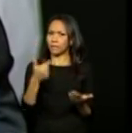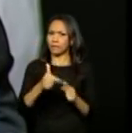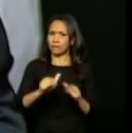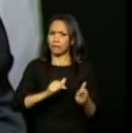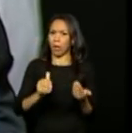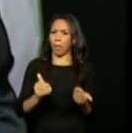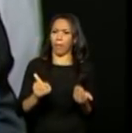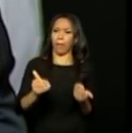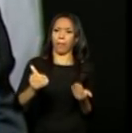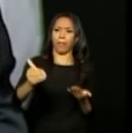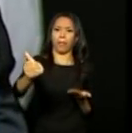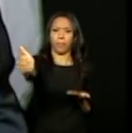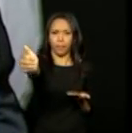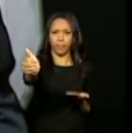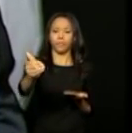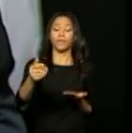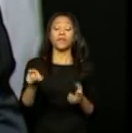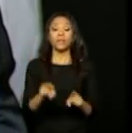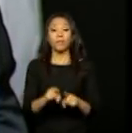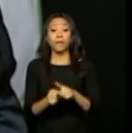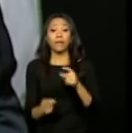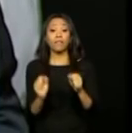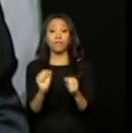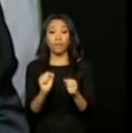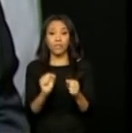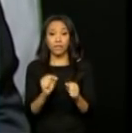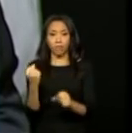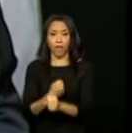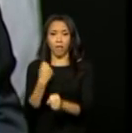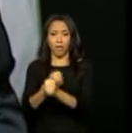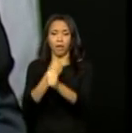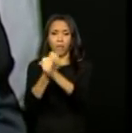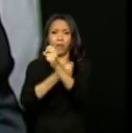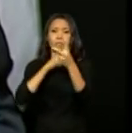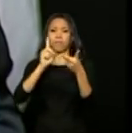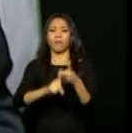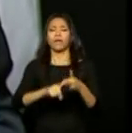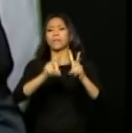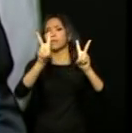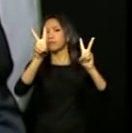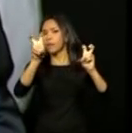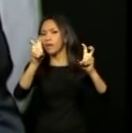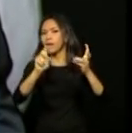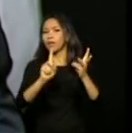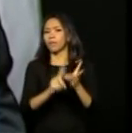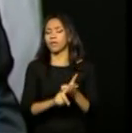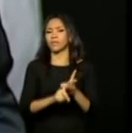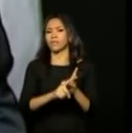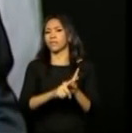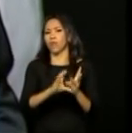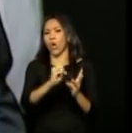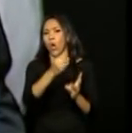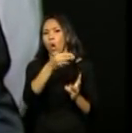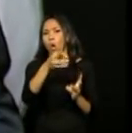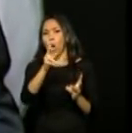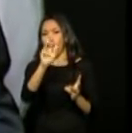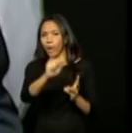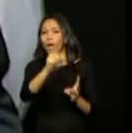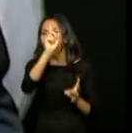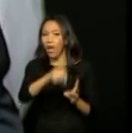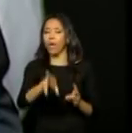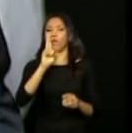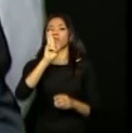Criar, fazer e definir obras, temas e estilos é papel dos artistas e de quem produz